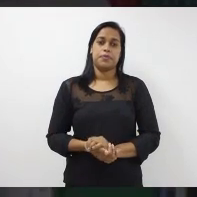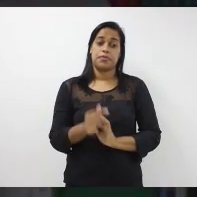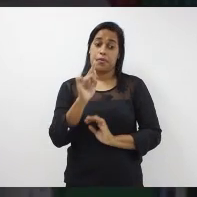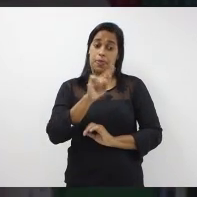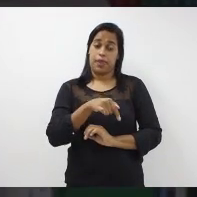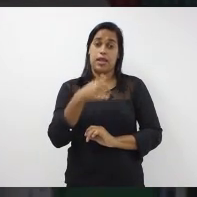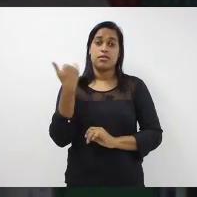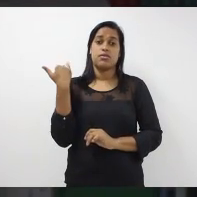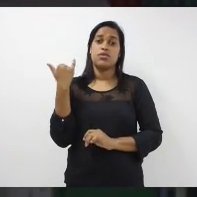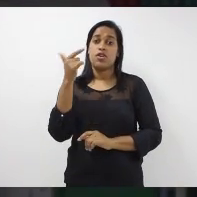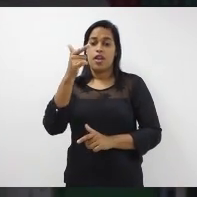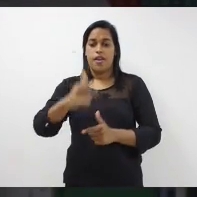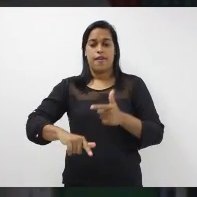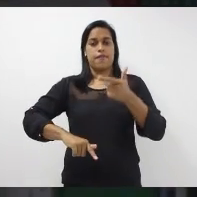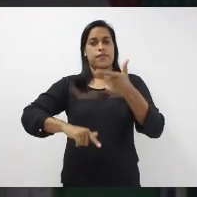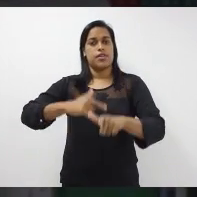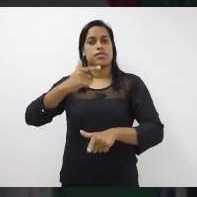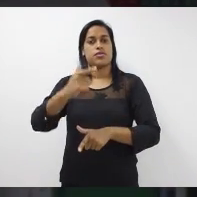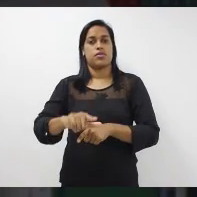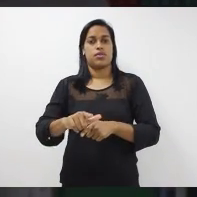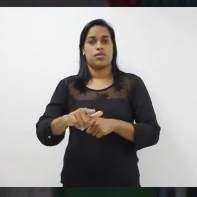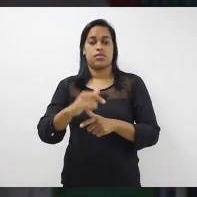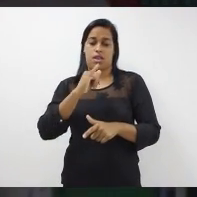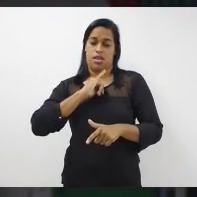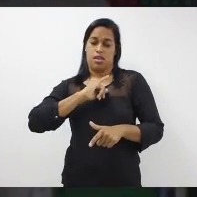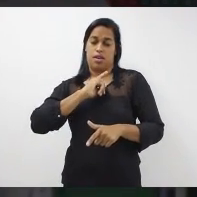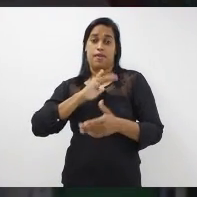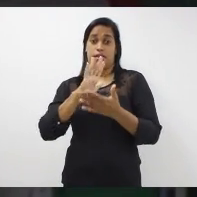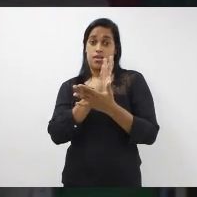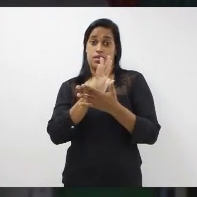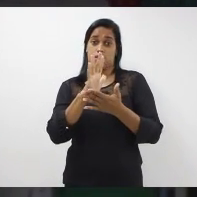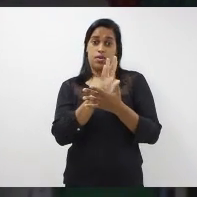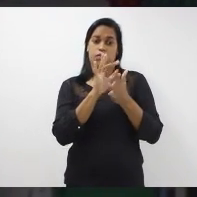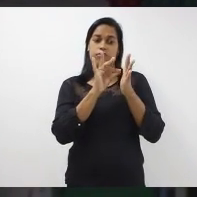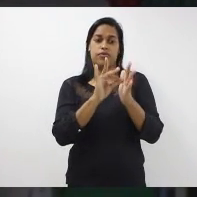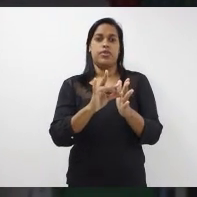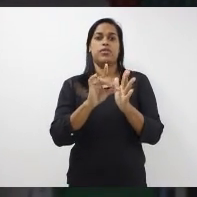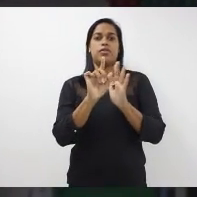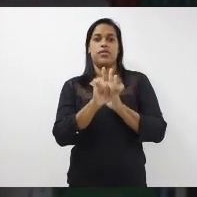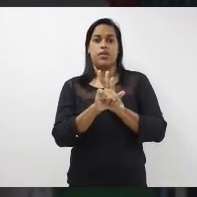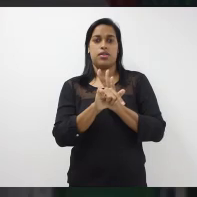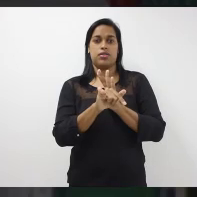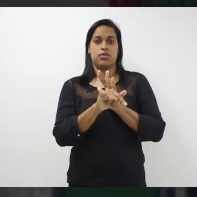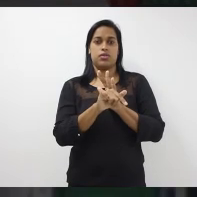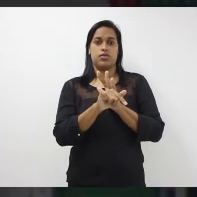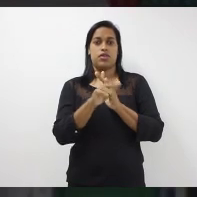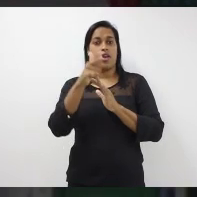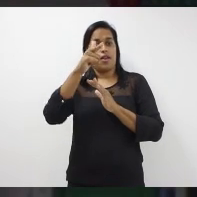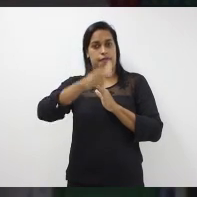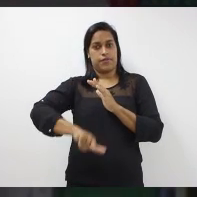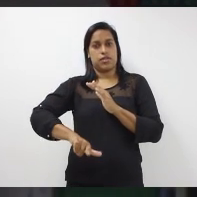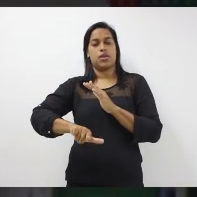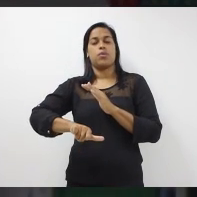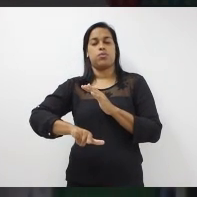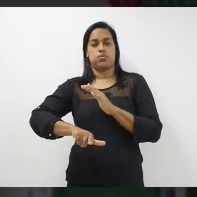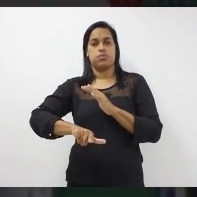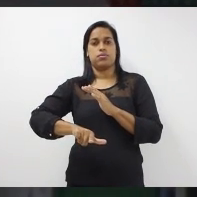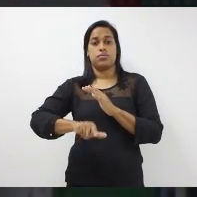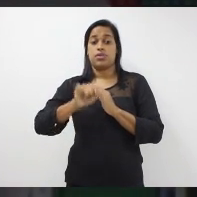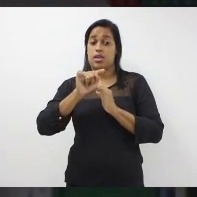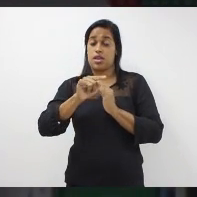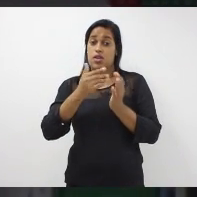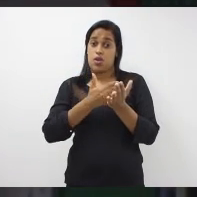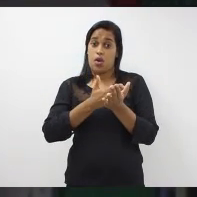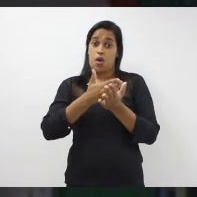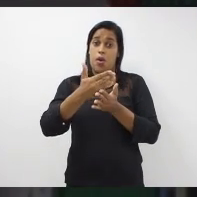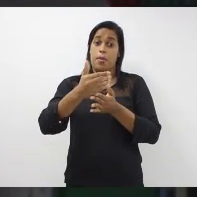Essas revisões vão acontecer em intervalos previamente estabelecidos, o que vai ser chamado de revisão periódica, e a partir desse